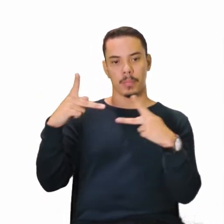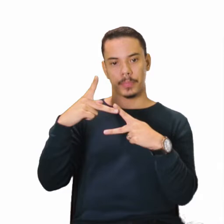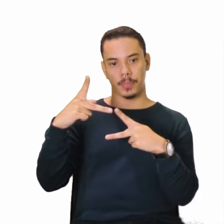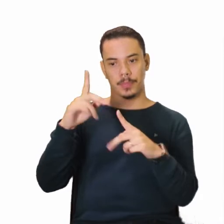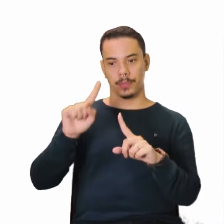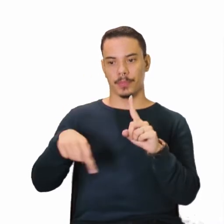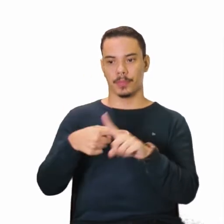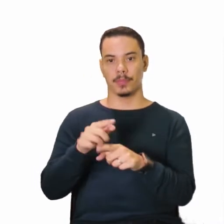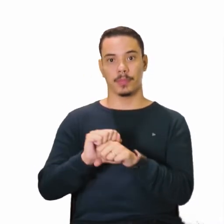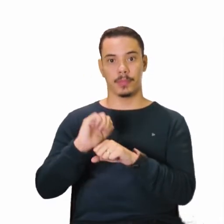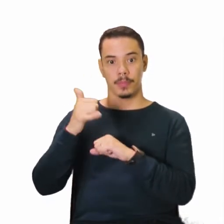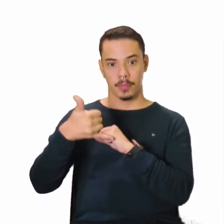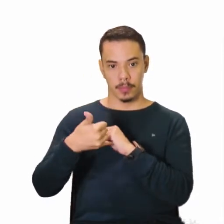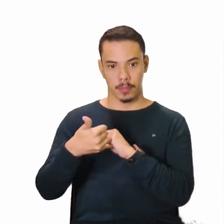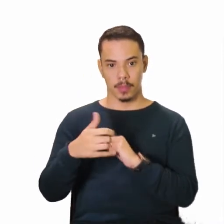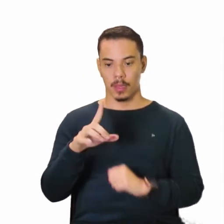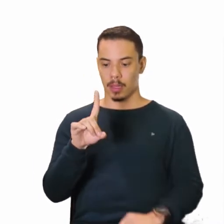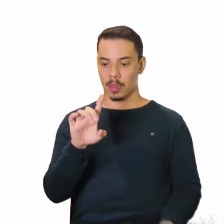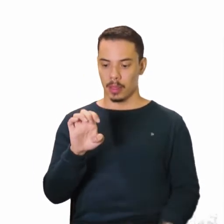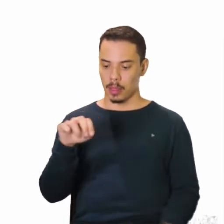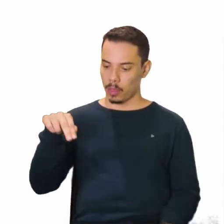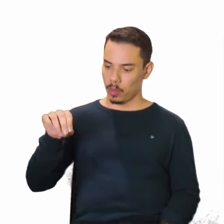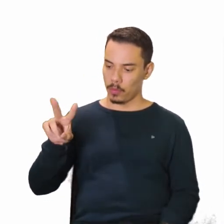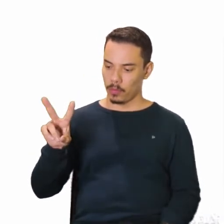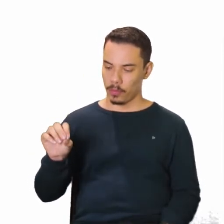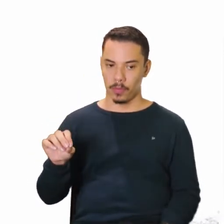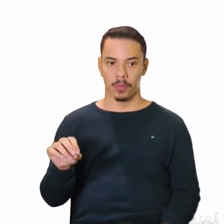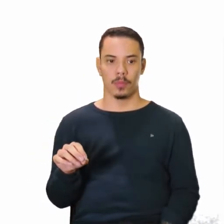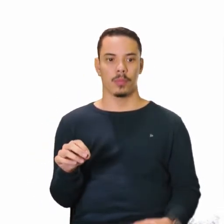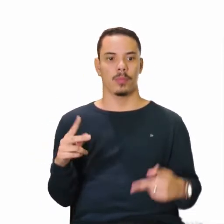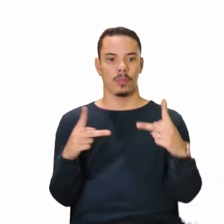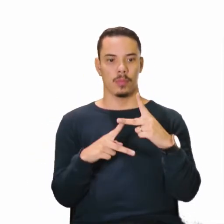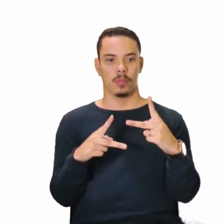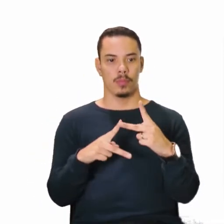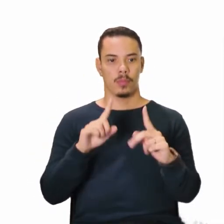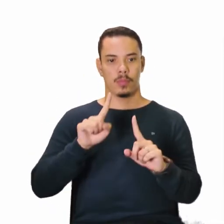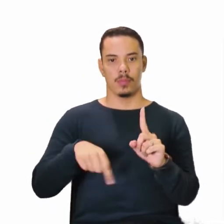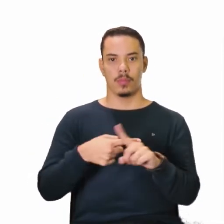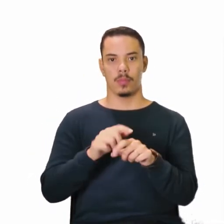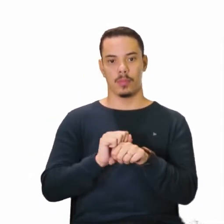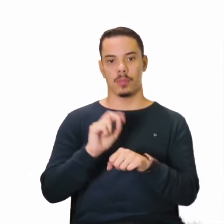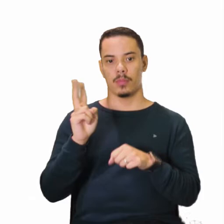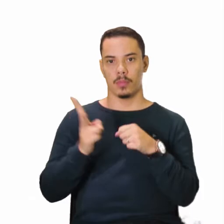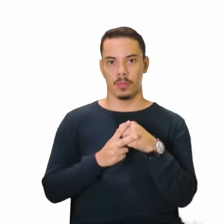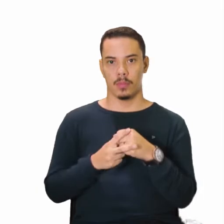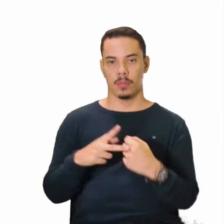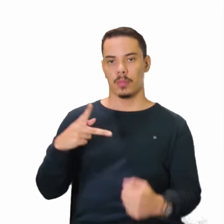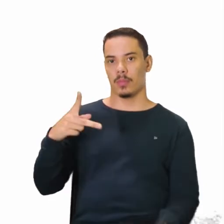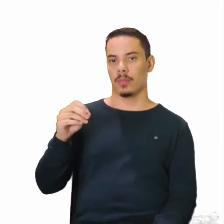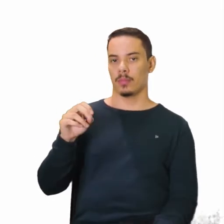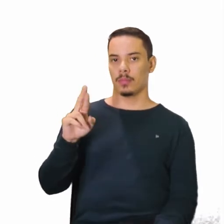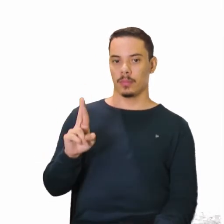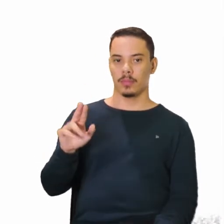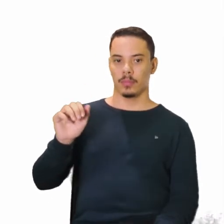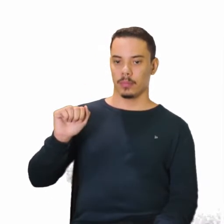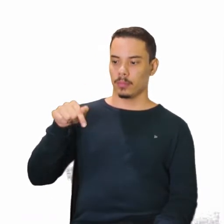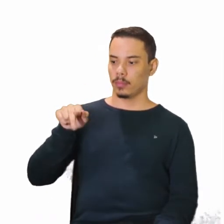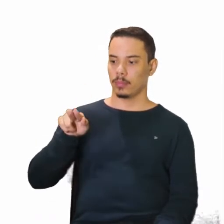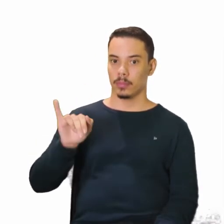mais adjetivo. De novo. Preposição mais advérbio. Por